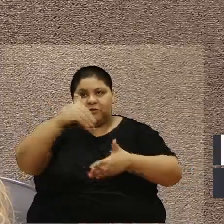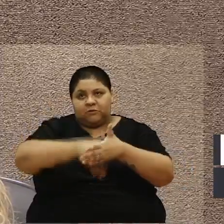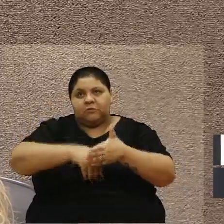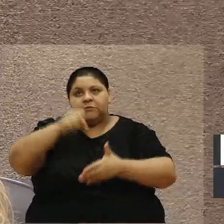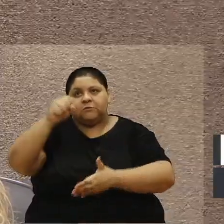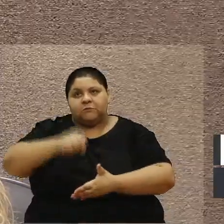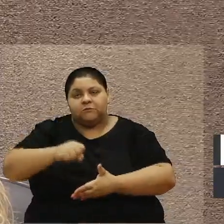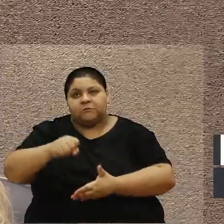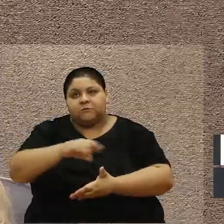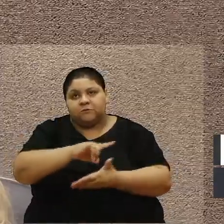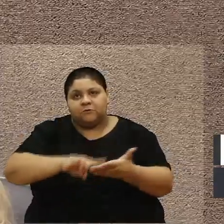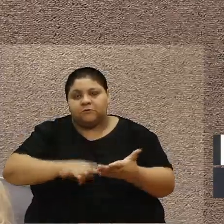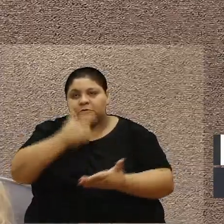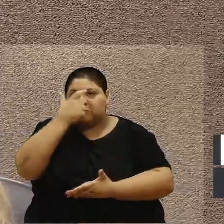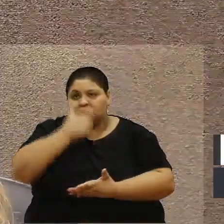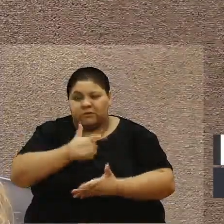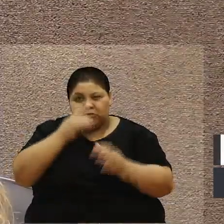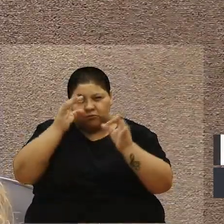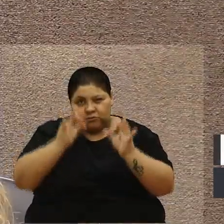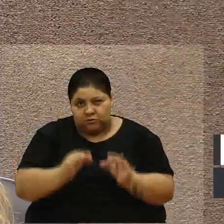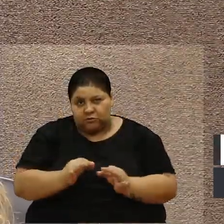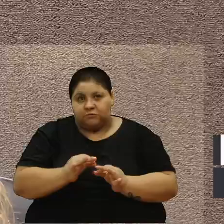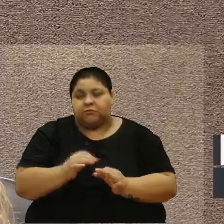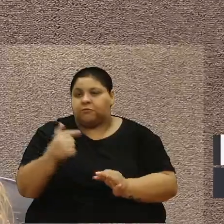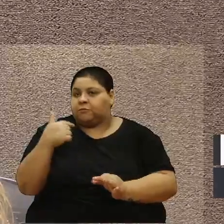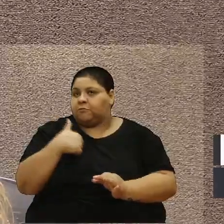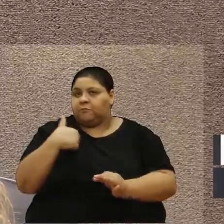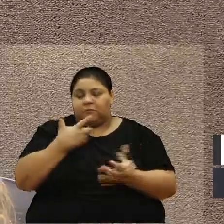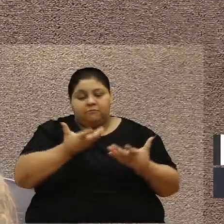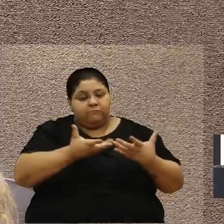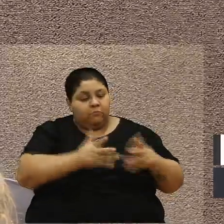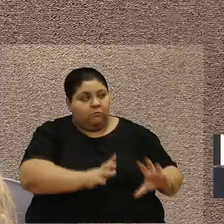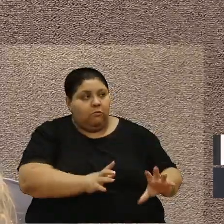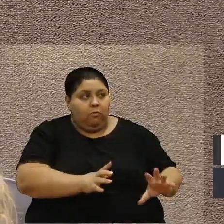a essa moção, porque eu acho ela bem justa. Sou totalmente